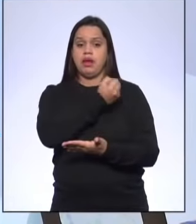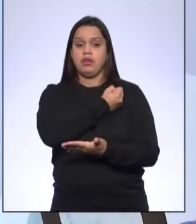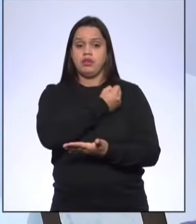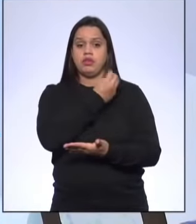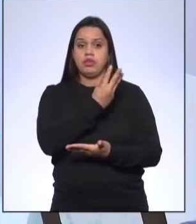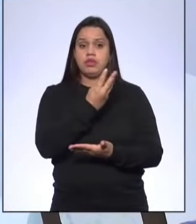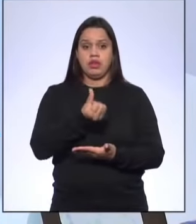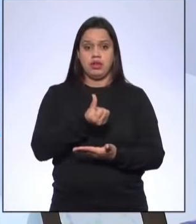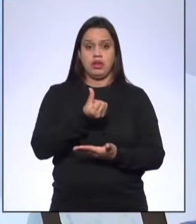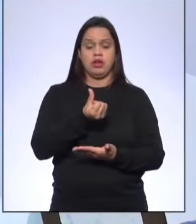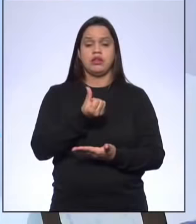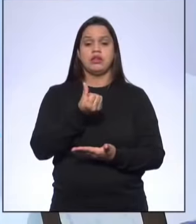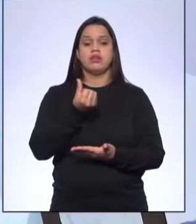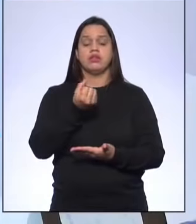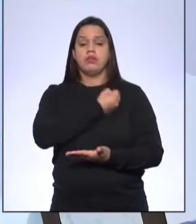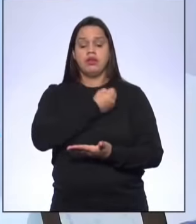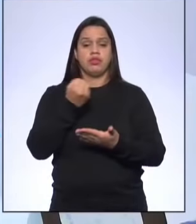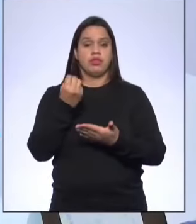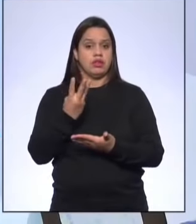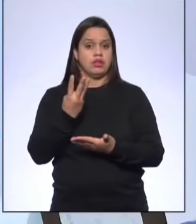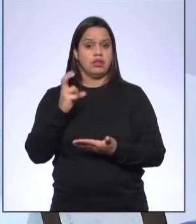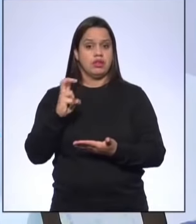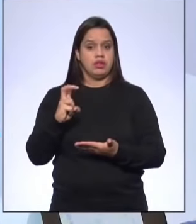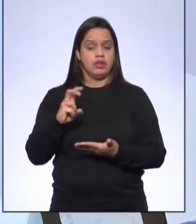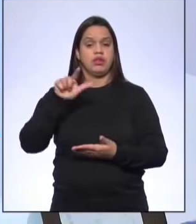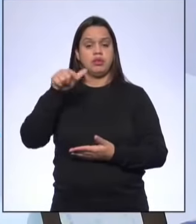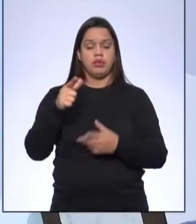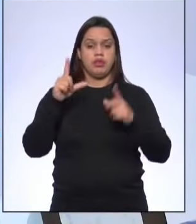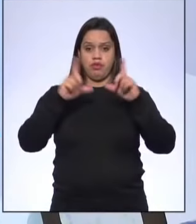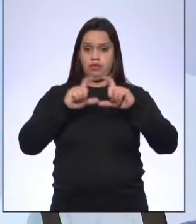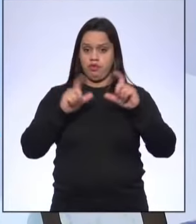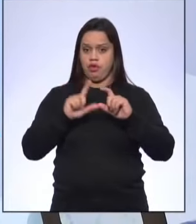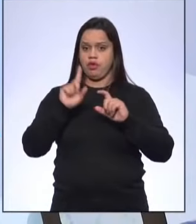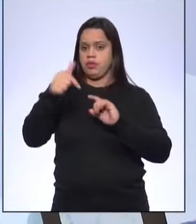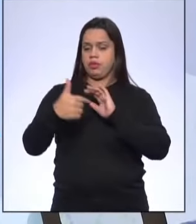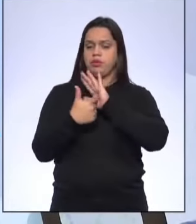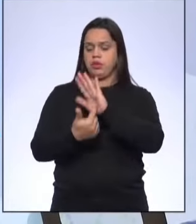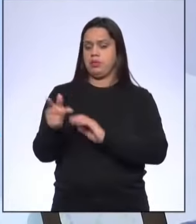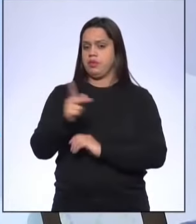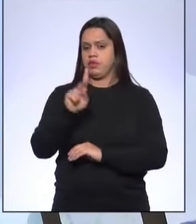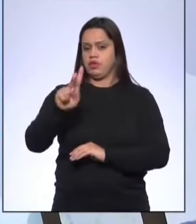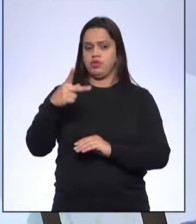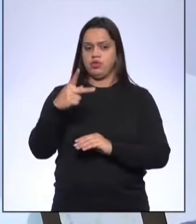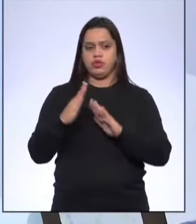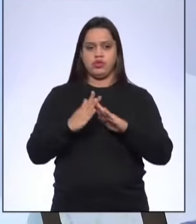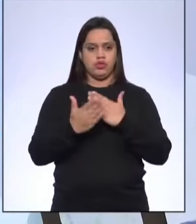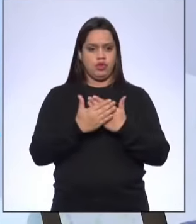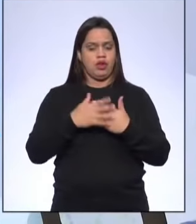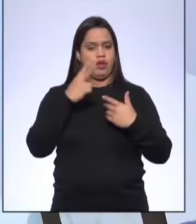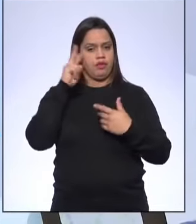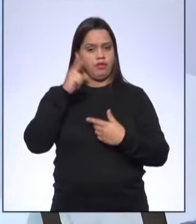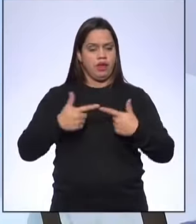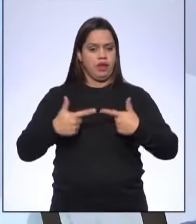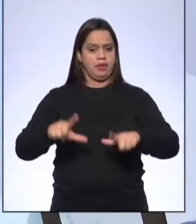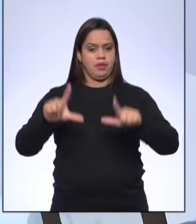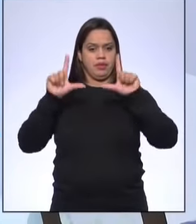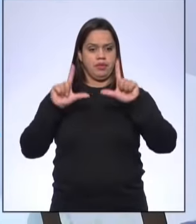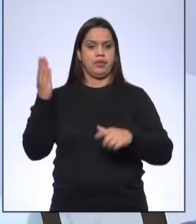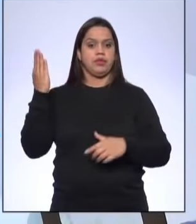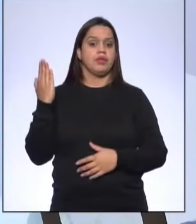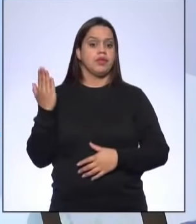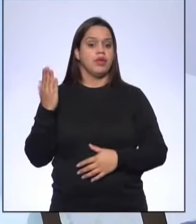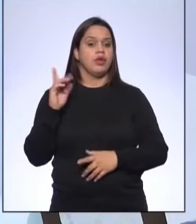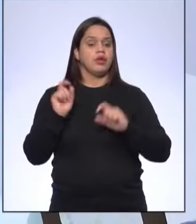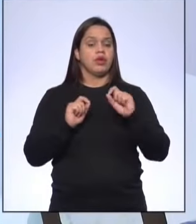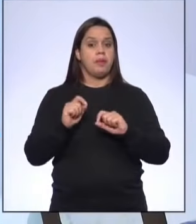35 e 36 e você vai tirar foto e mostrar para o seu professor ok vai agora na tela vai para a tela